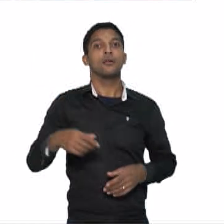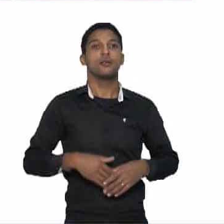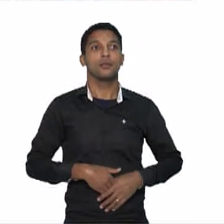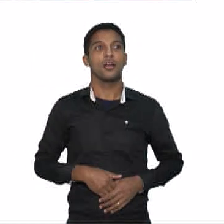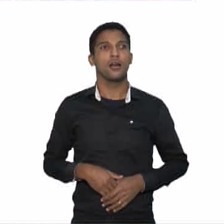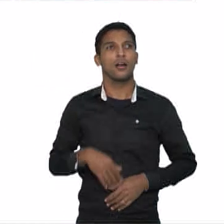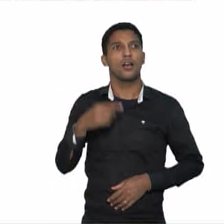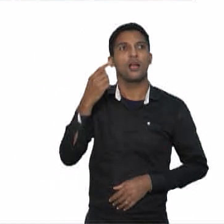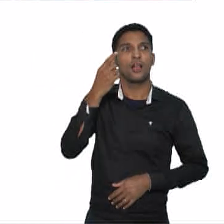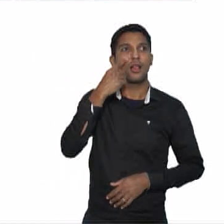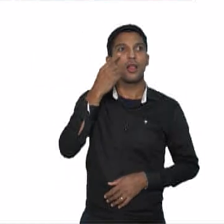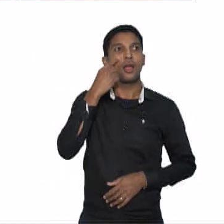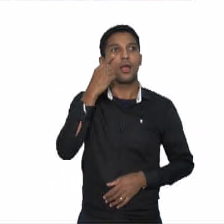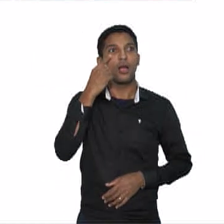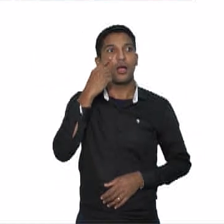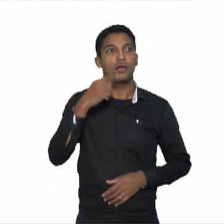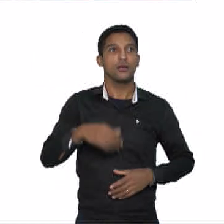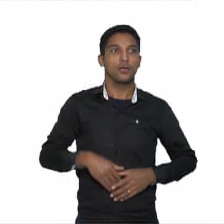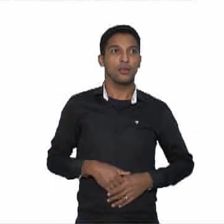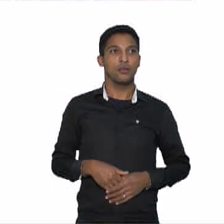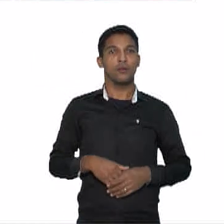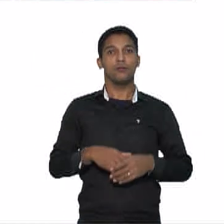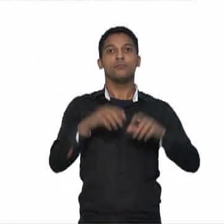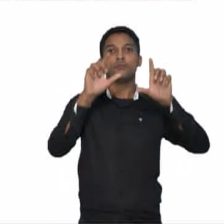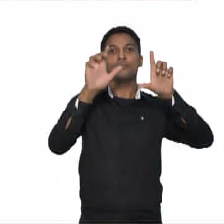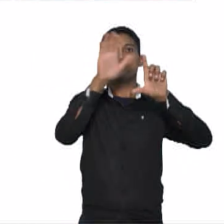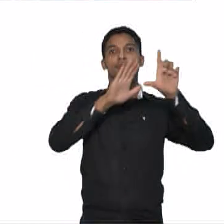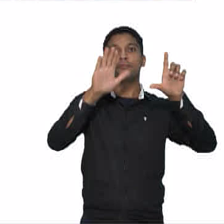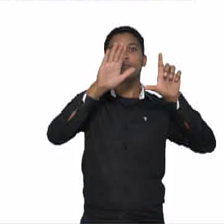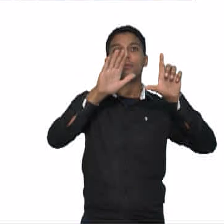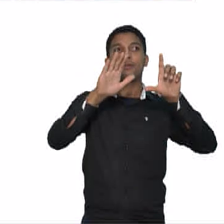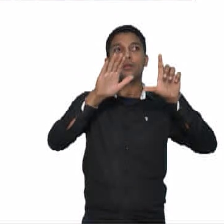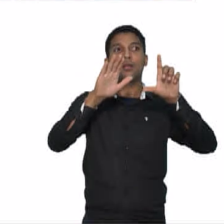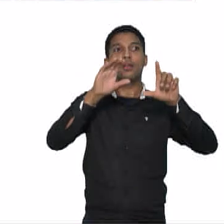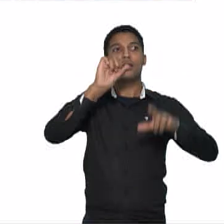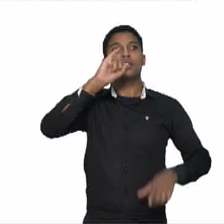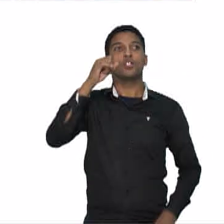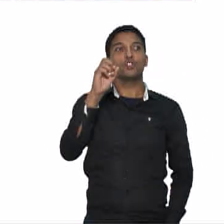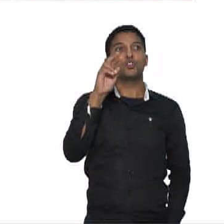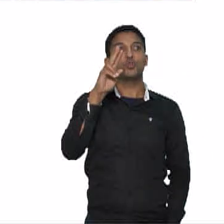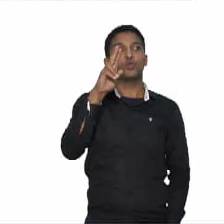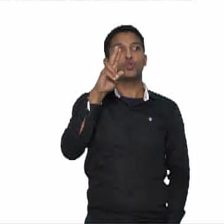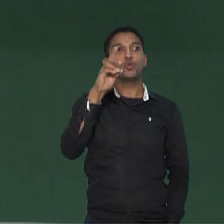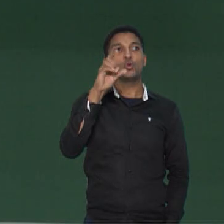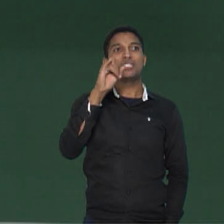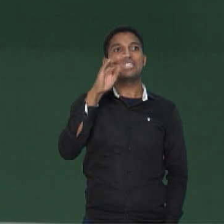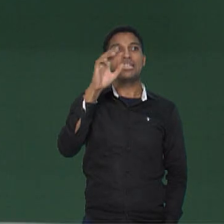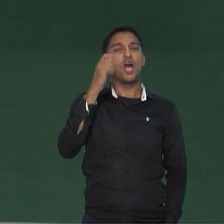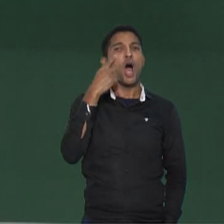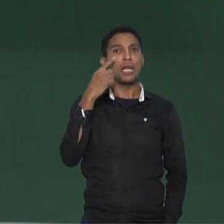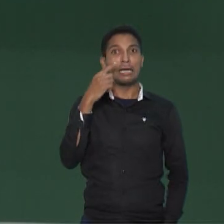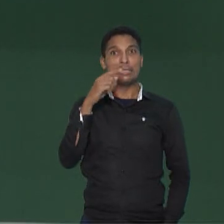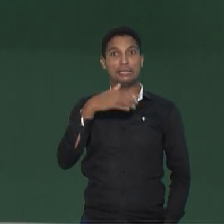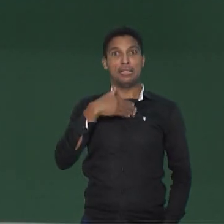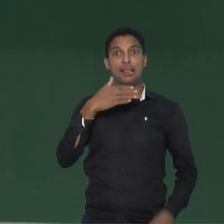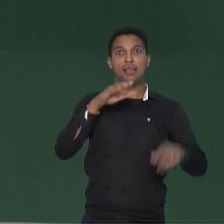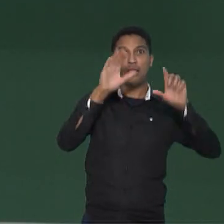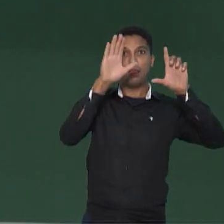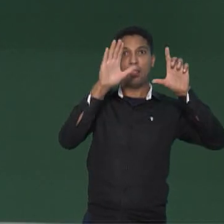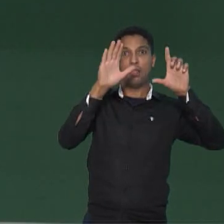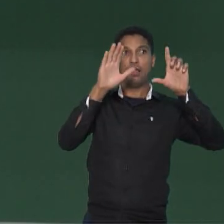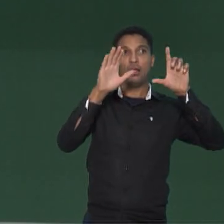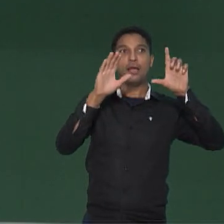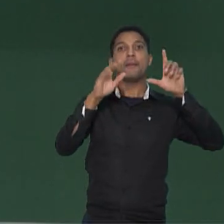decapitando Holofernes, né? Uma obra da Gentileschi, né? Da Artemisia Gentileschi. Olha a dramaticidade, então uma